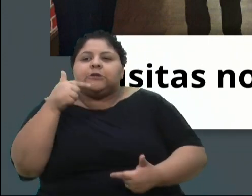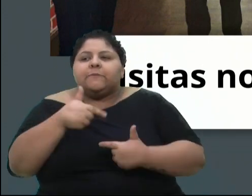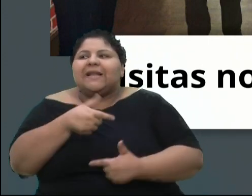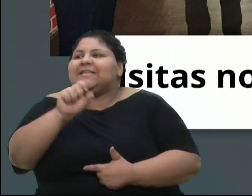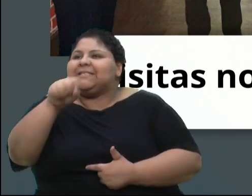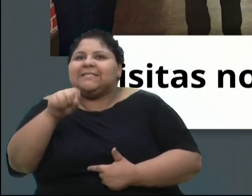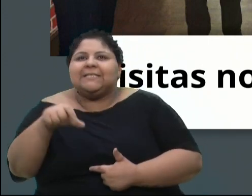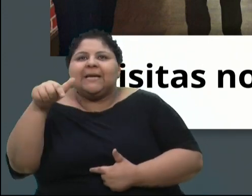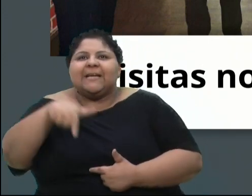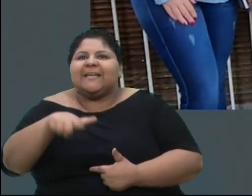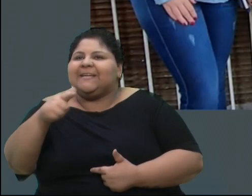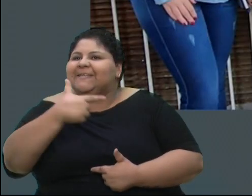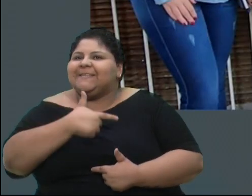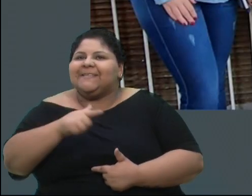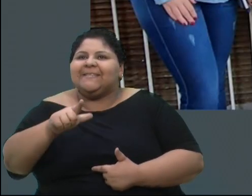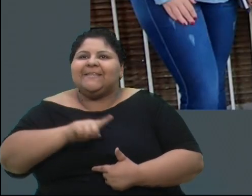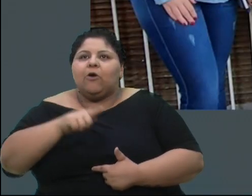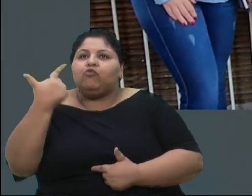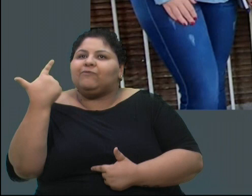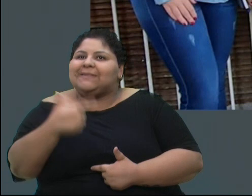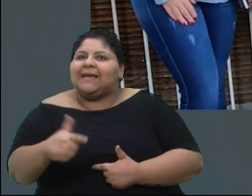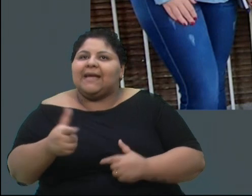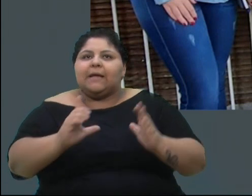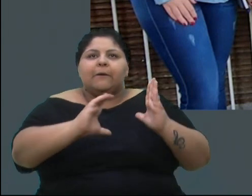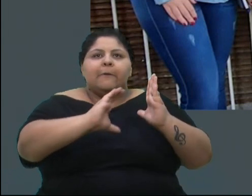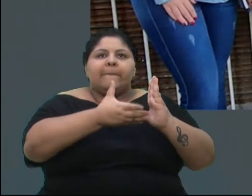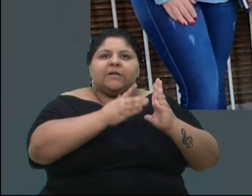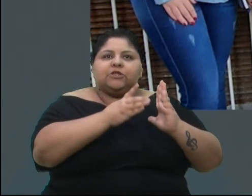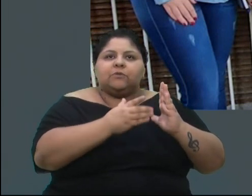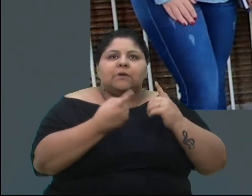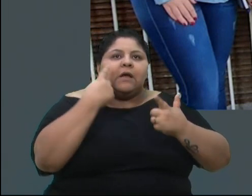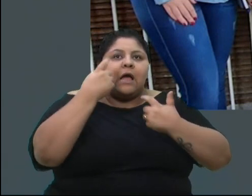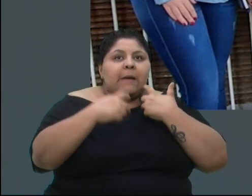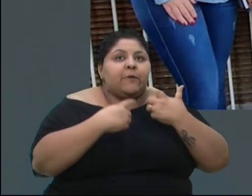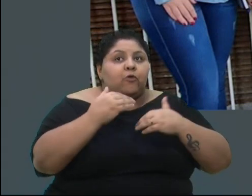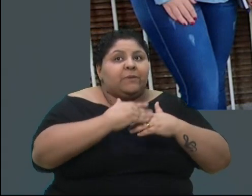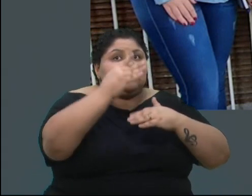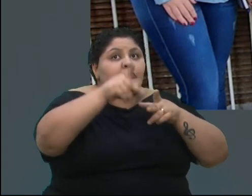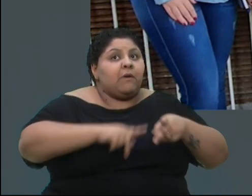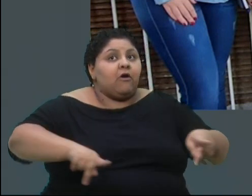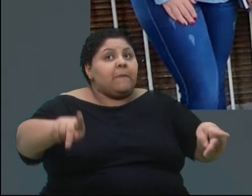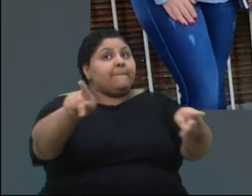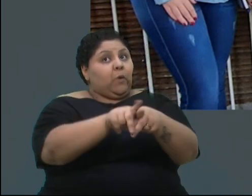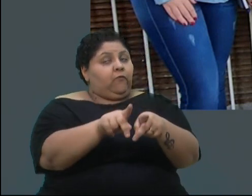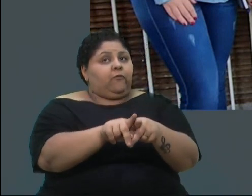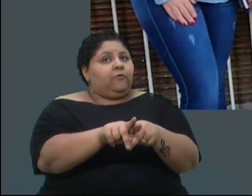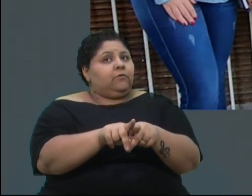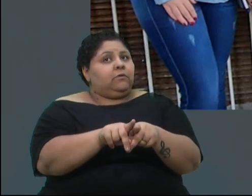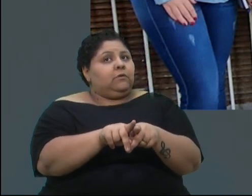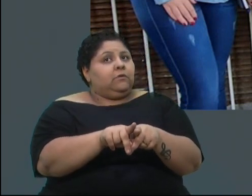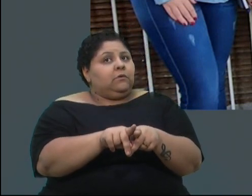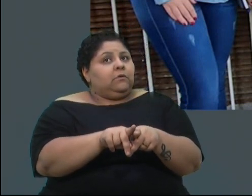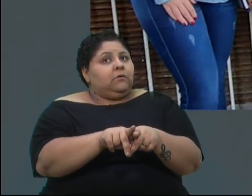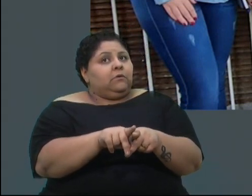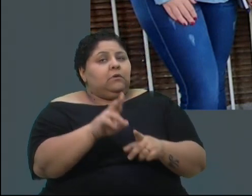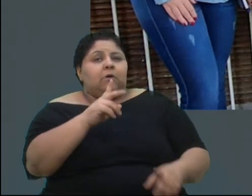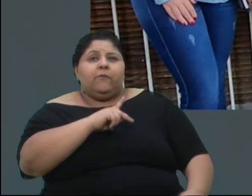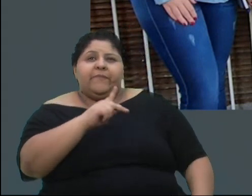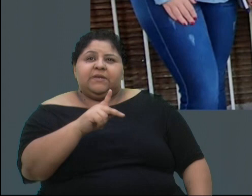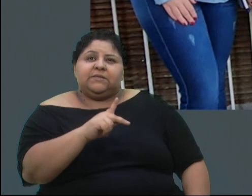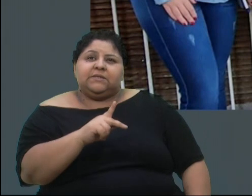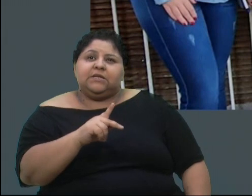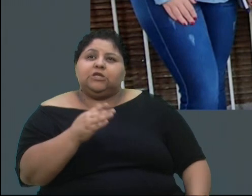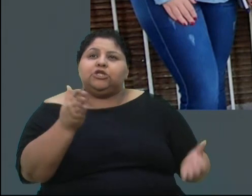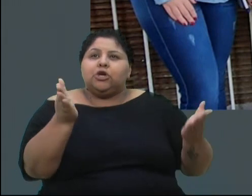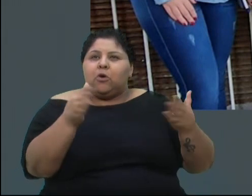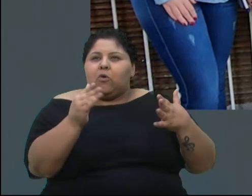partido político, aqui a preocupação é com o povo, e isso eu deixo claro para o presidente Melete e o Ângelo,